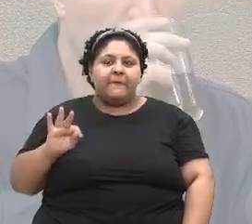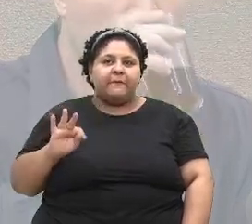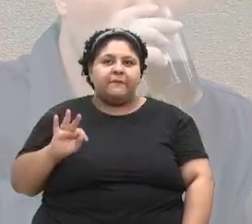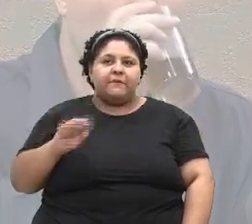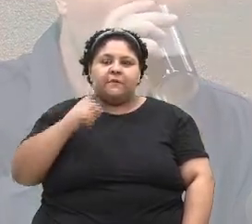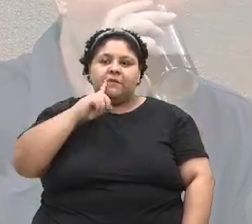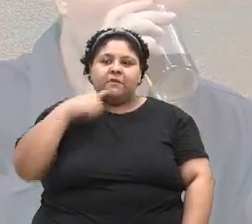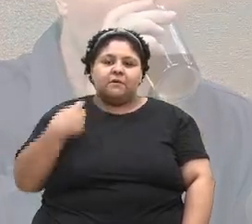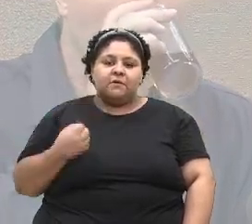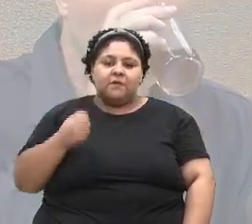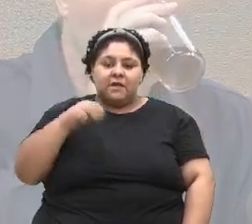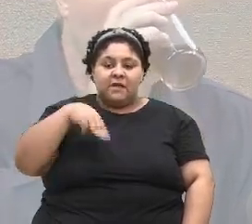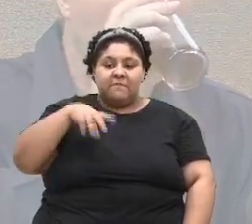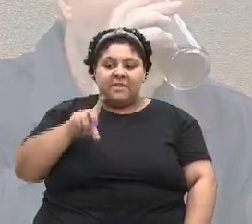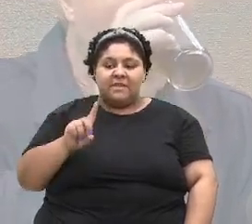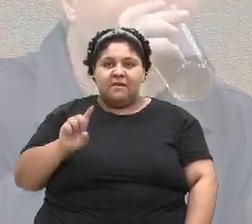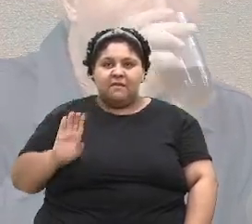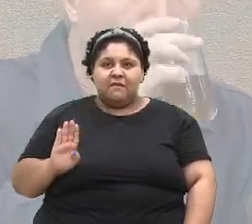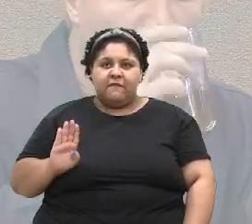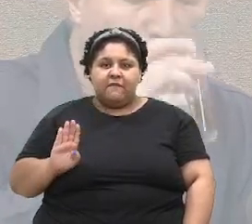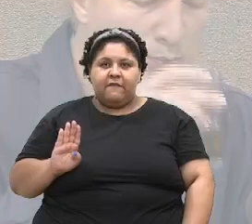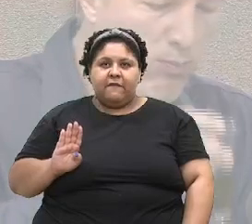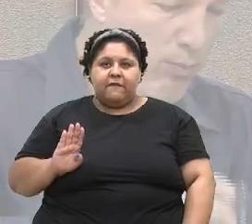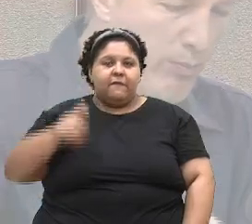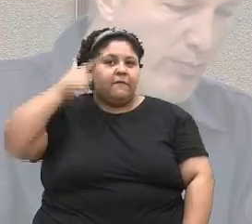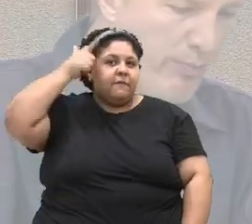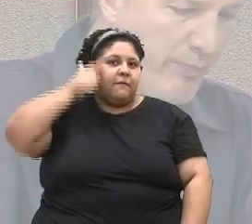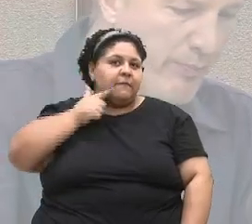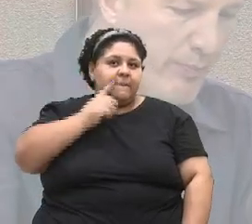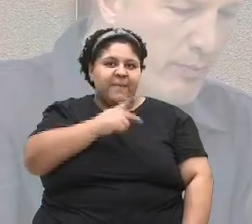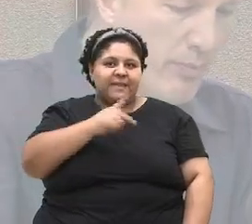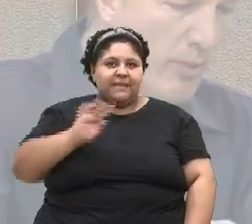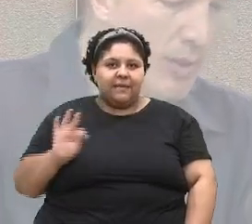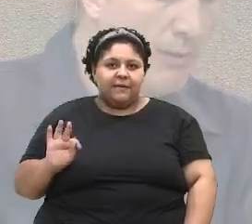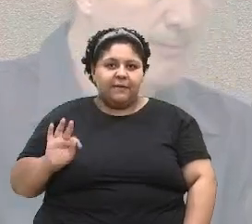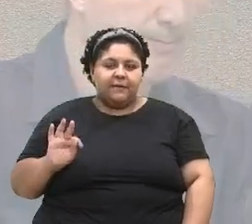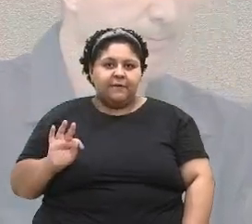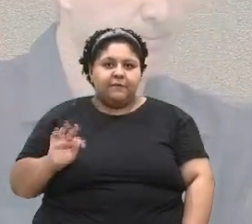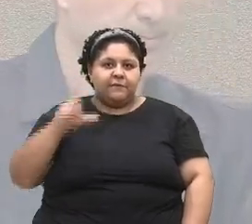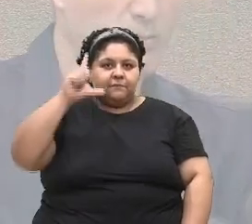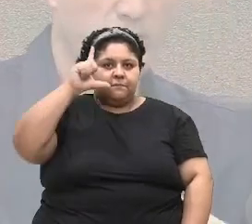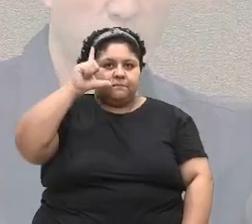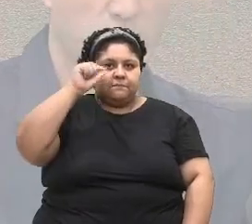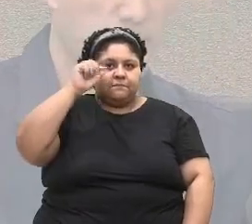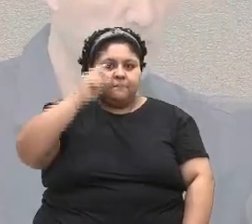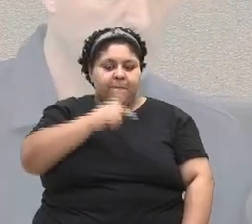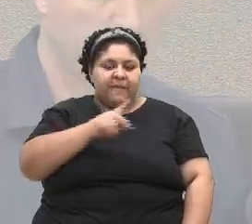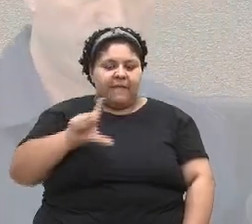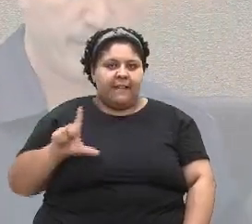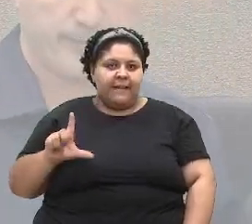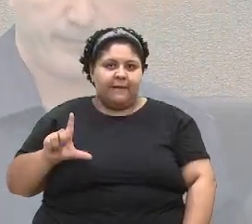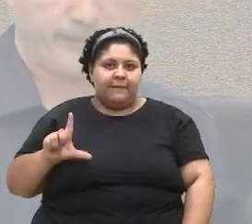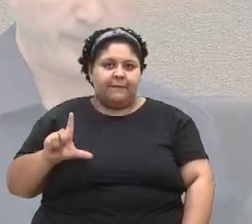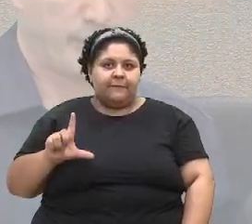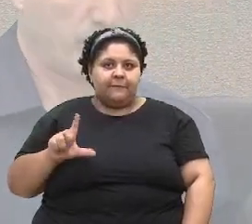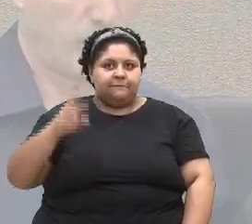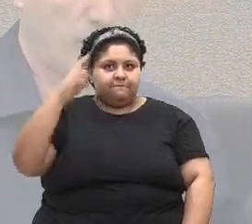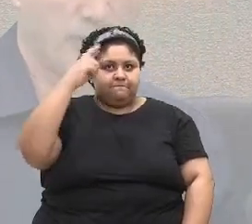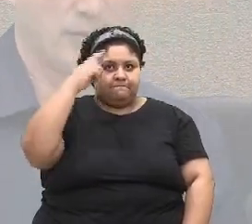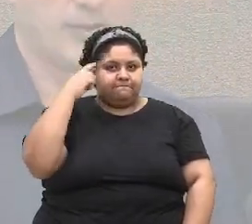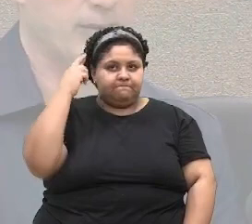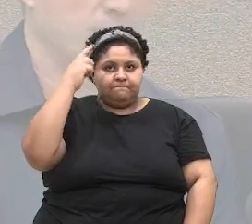Frisso, MDB, Lucas Carenhato, PT, Maurício Scalco, PL, Rafael